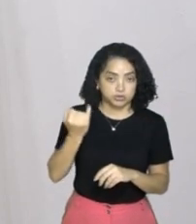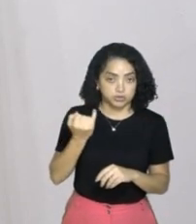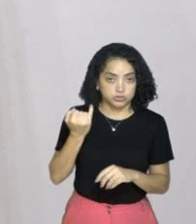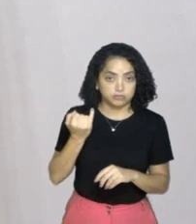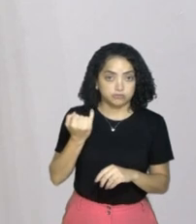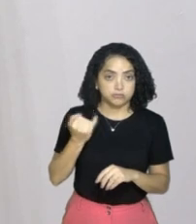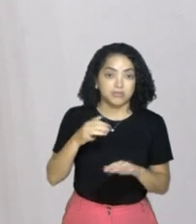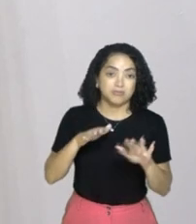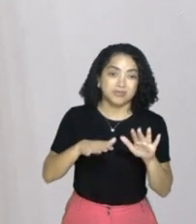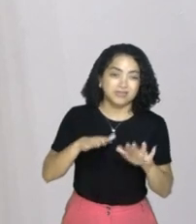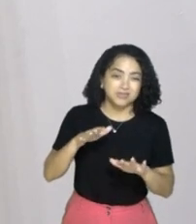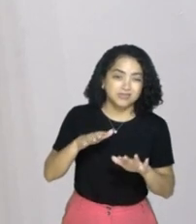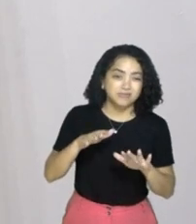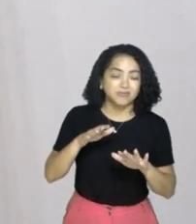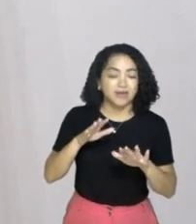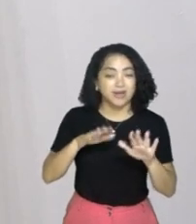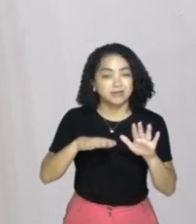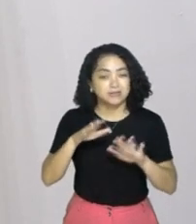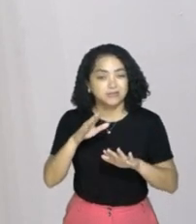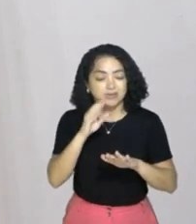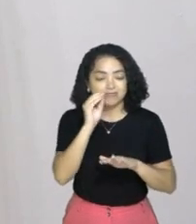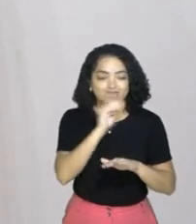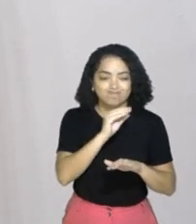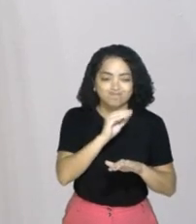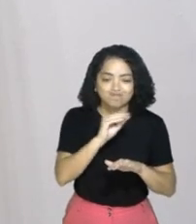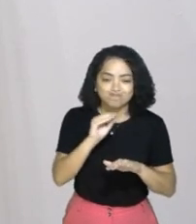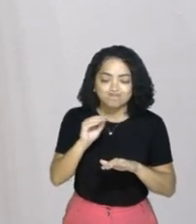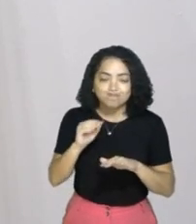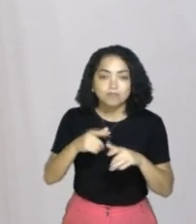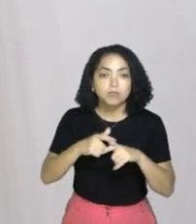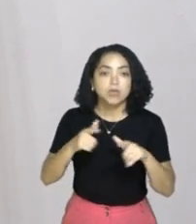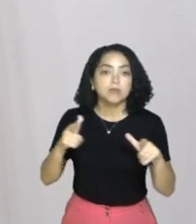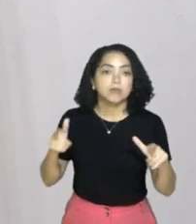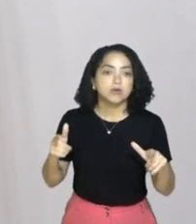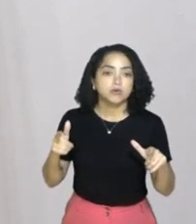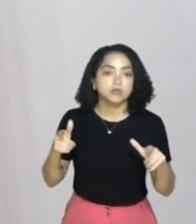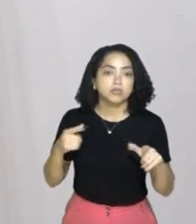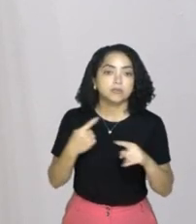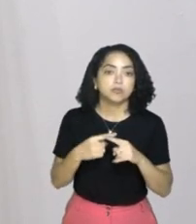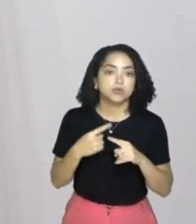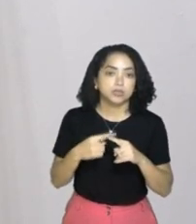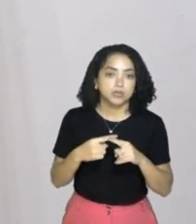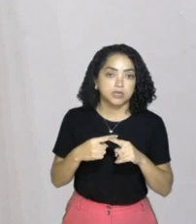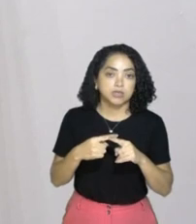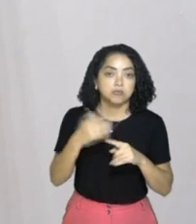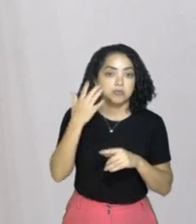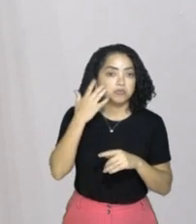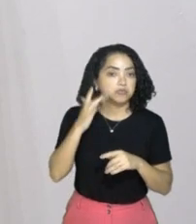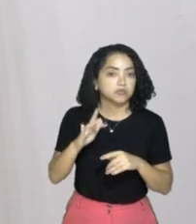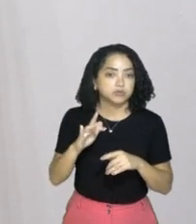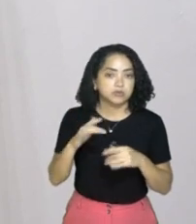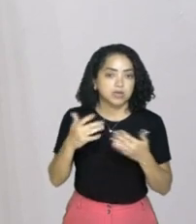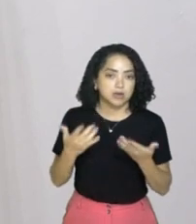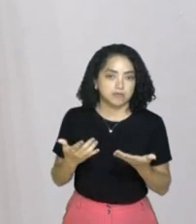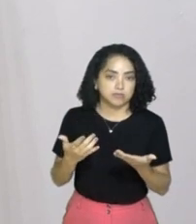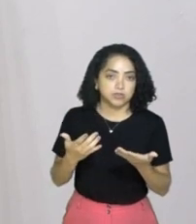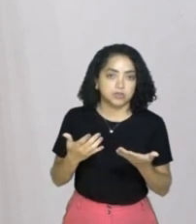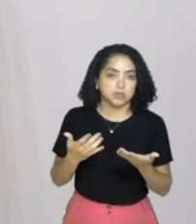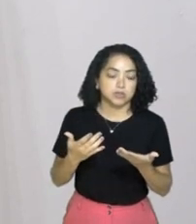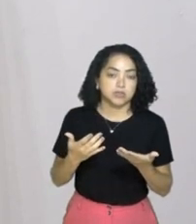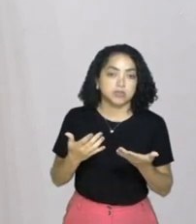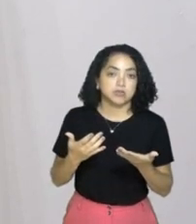ainda um pouco desprezado pela maioria da população em razão do desconhecimento Todos nós temos